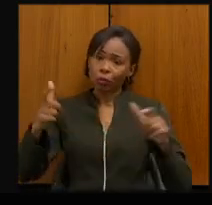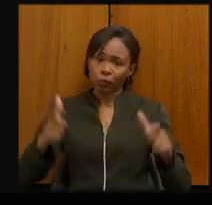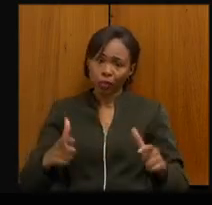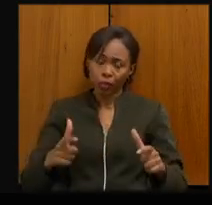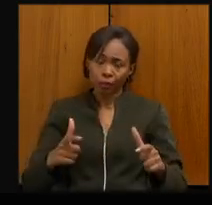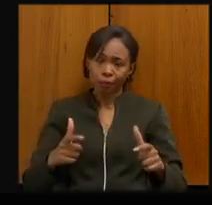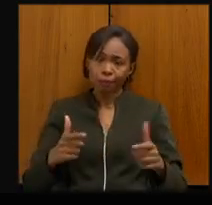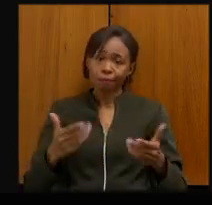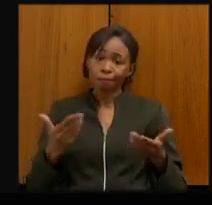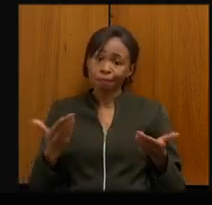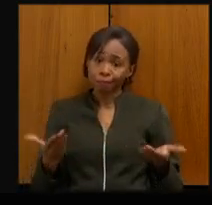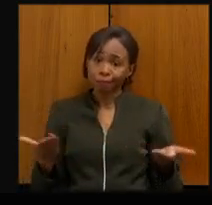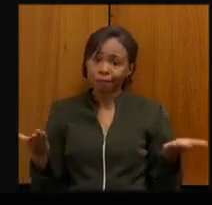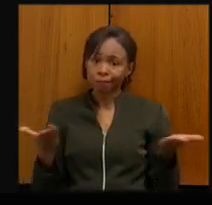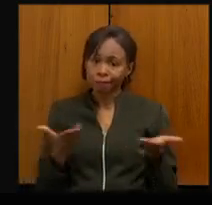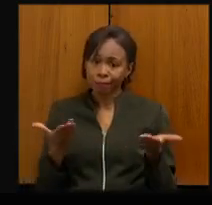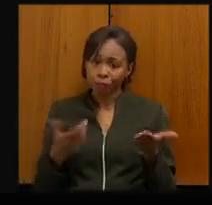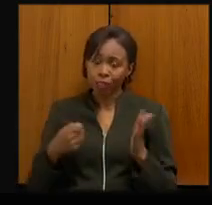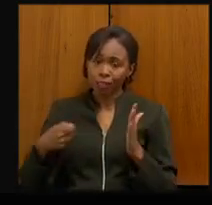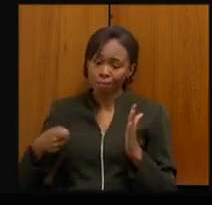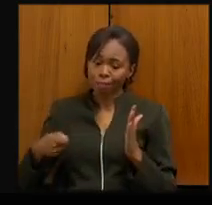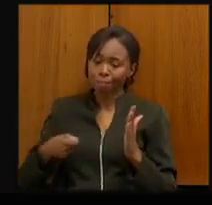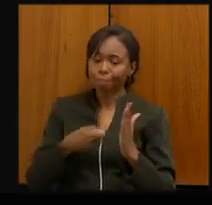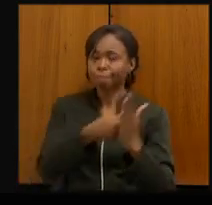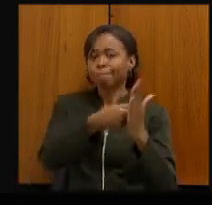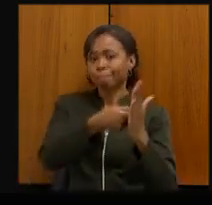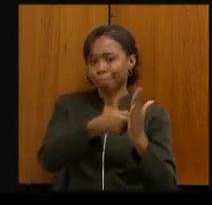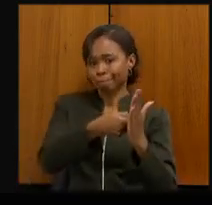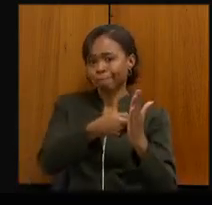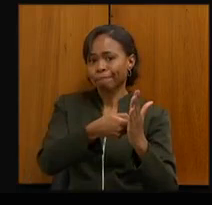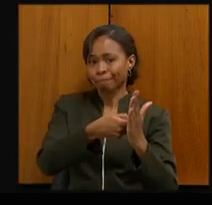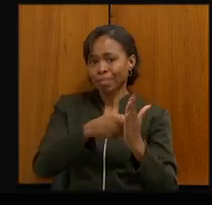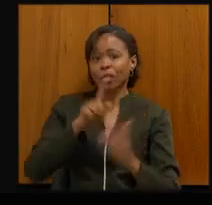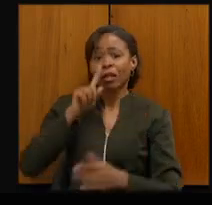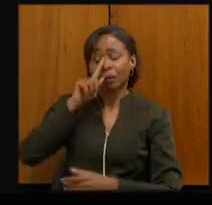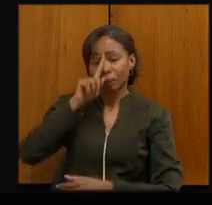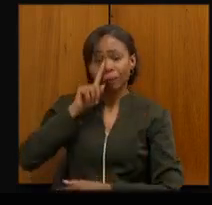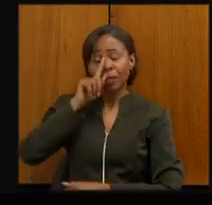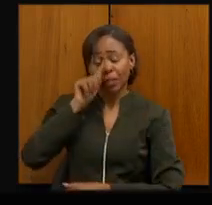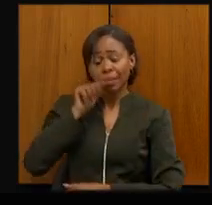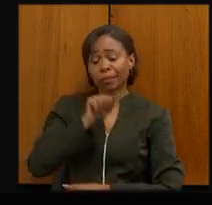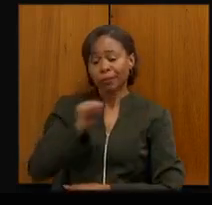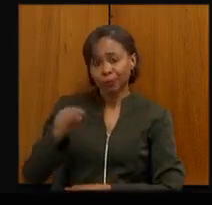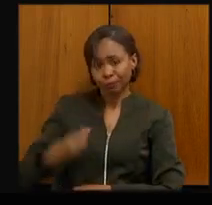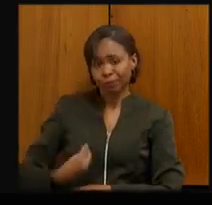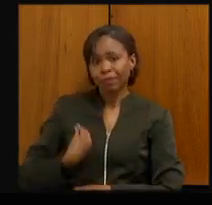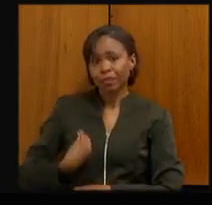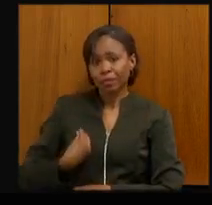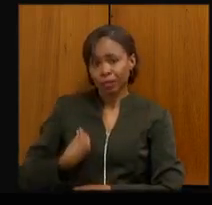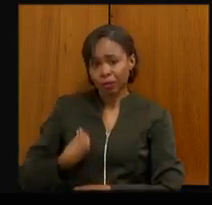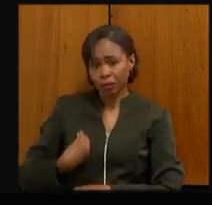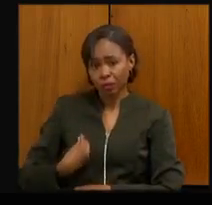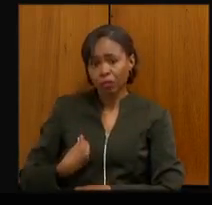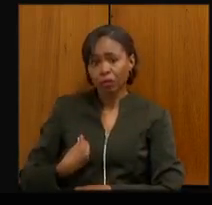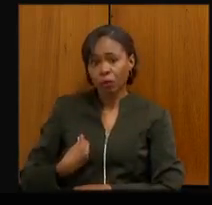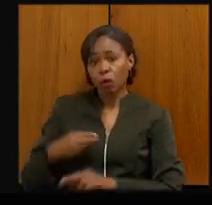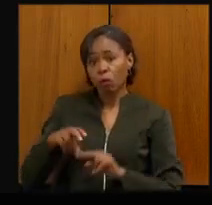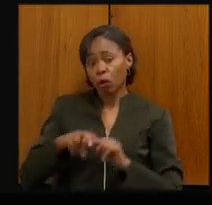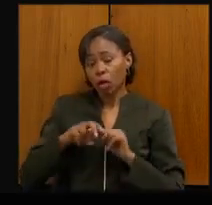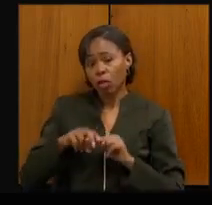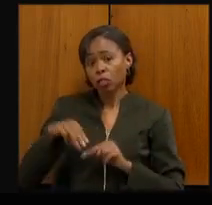é hoje ameaçados né tem suas vidas ameaçadas e isso não é pelo uso de Melissas